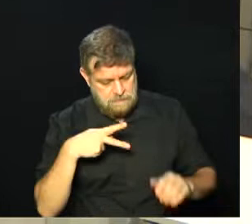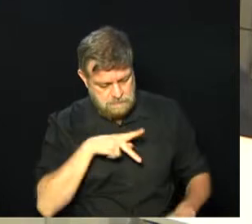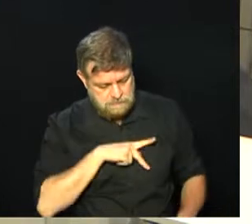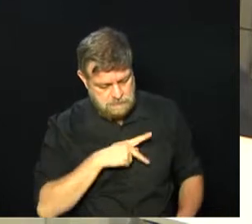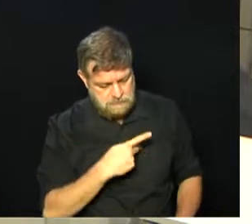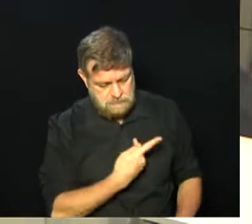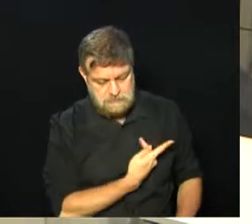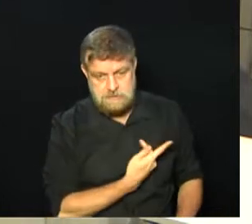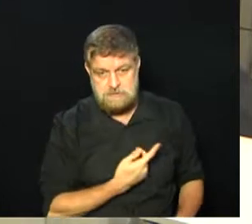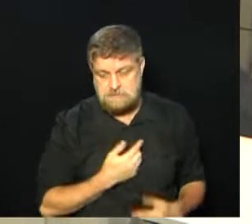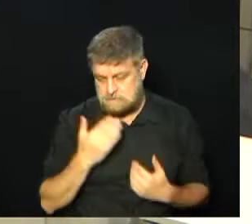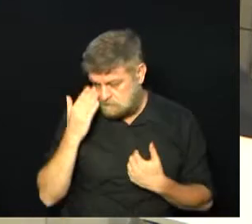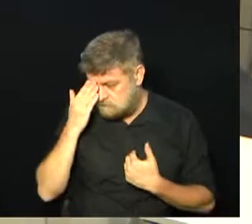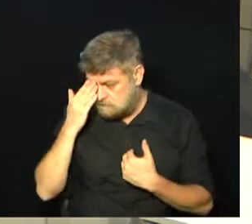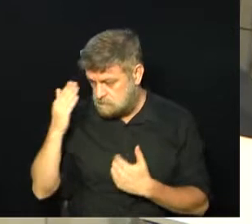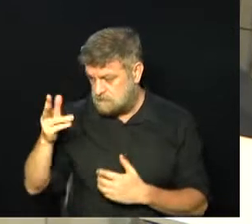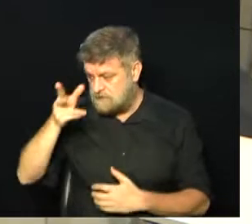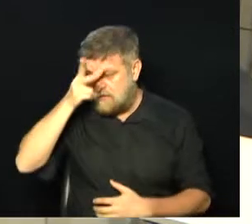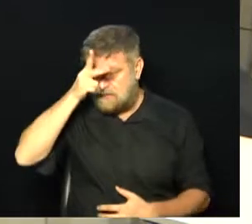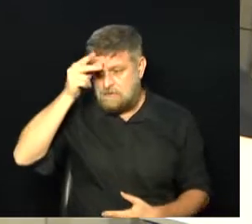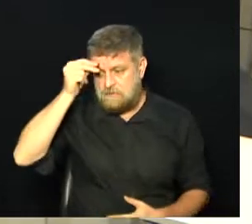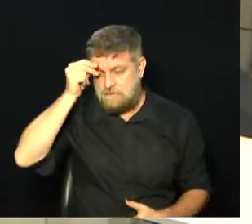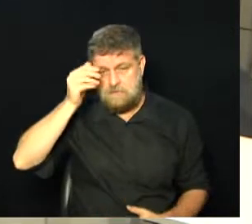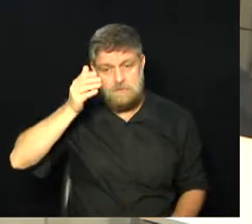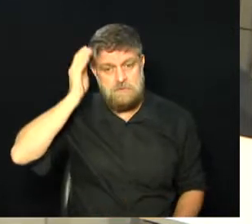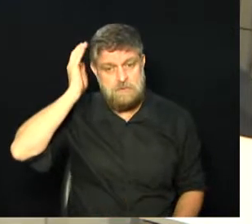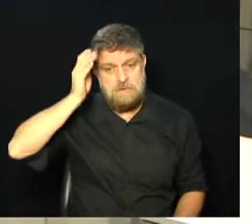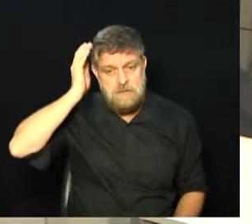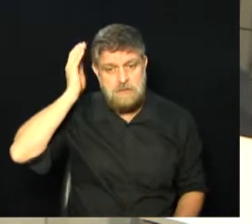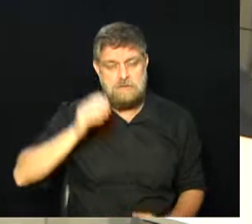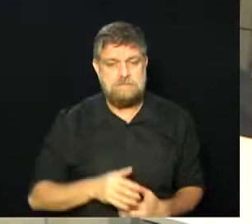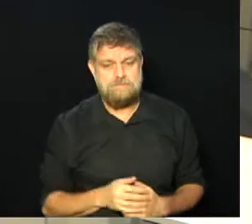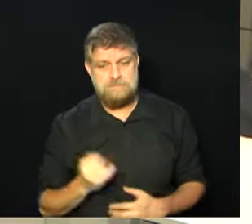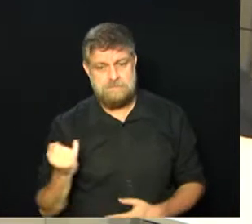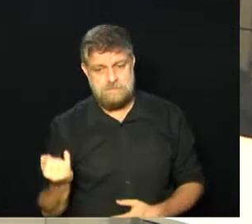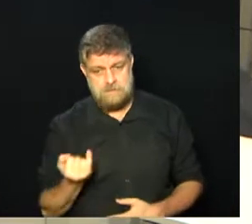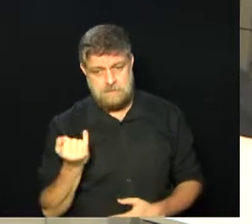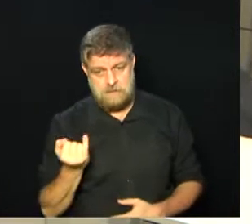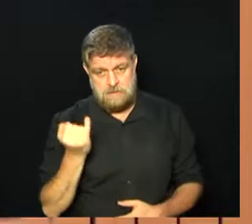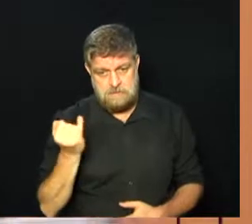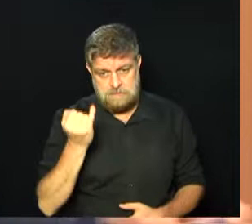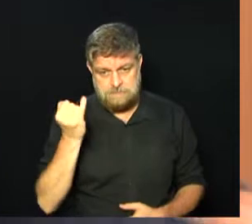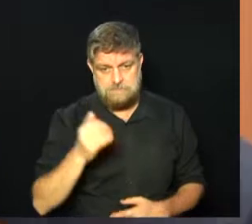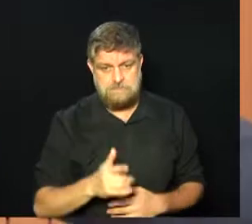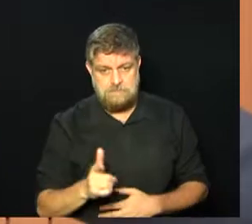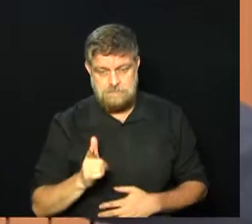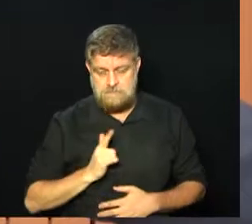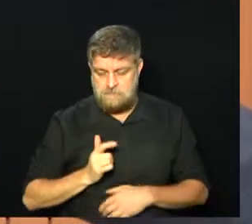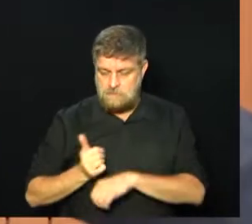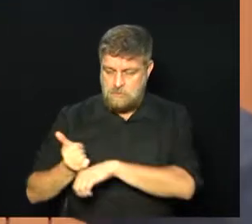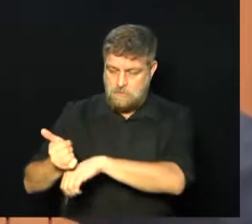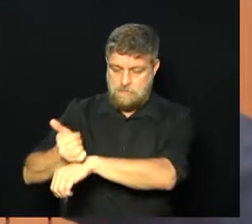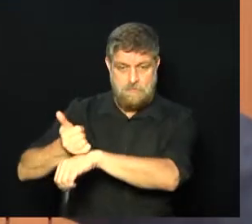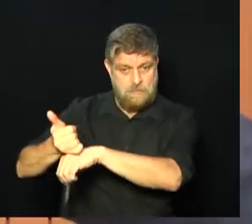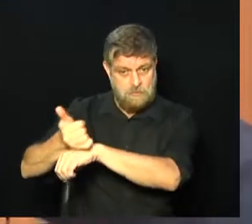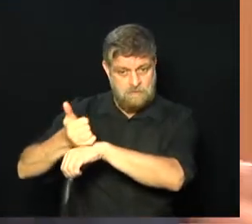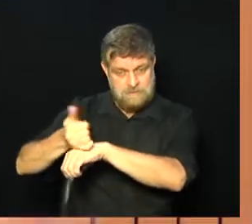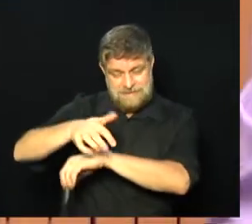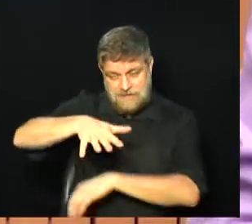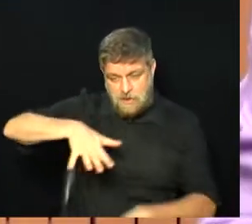Obrigado, prefeito Dário Saad. É importante, né, um profissional da